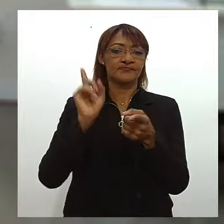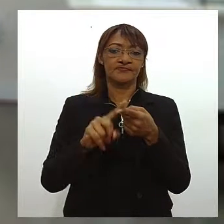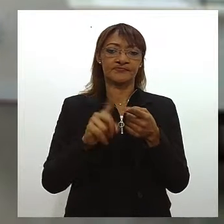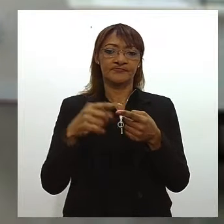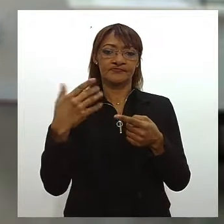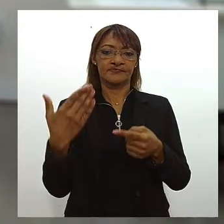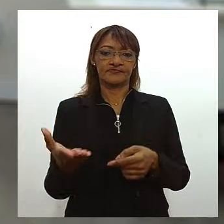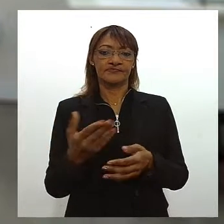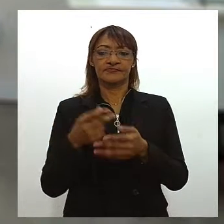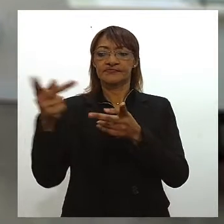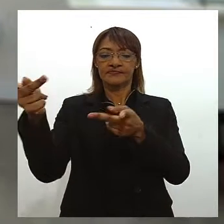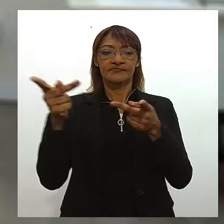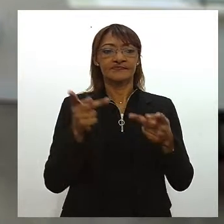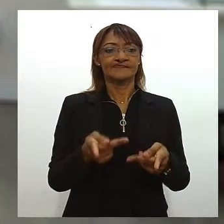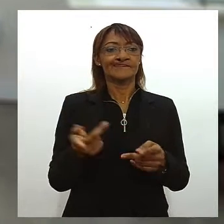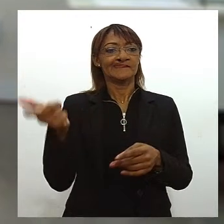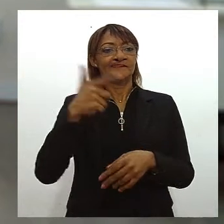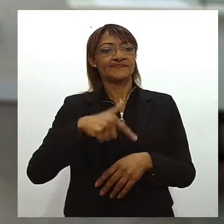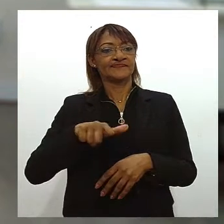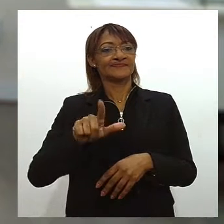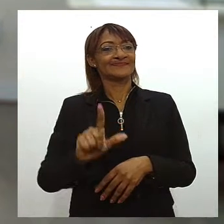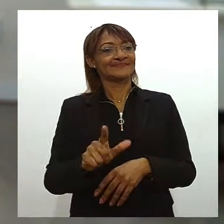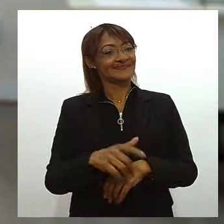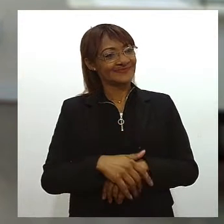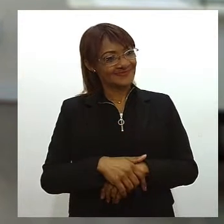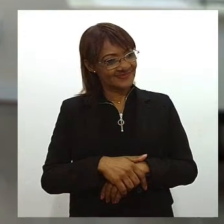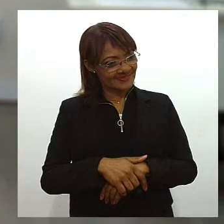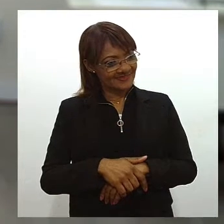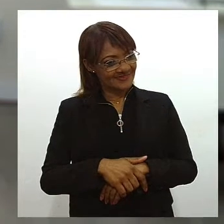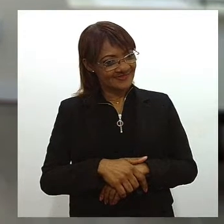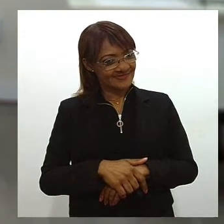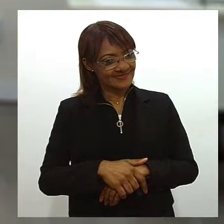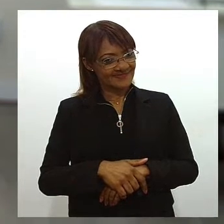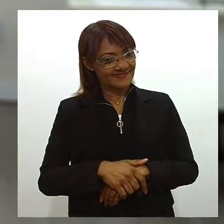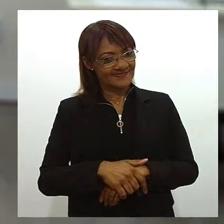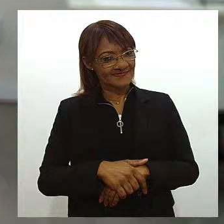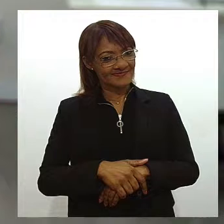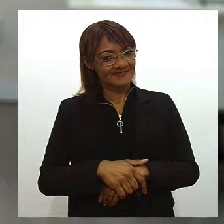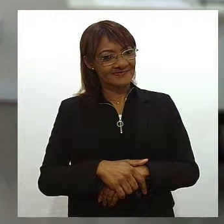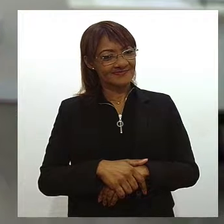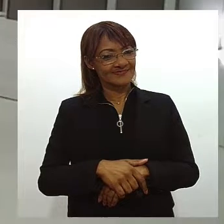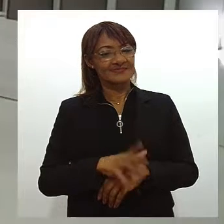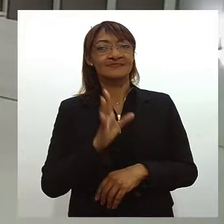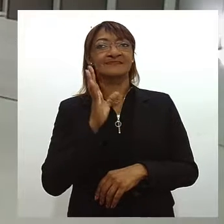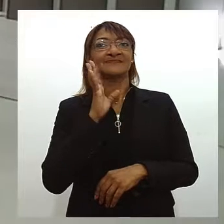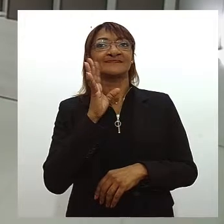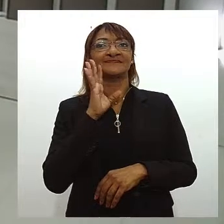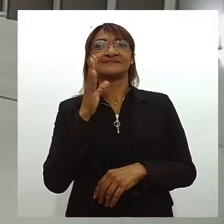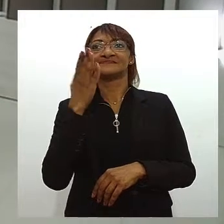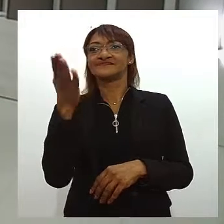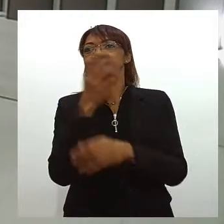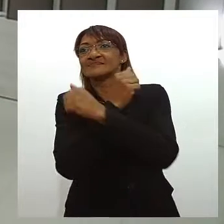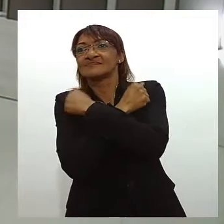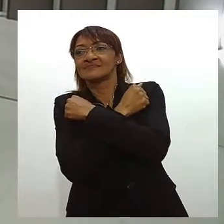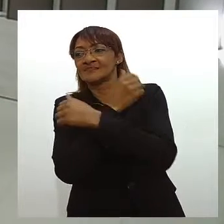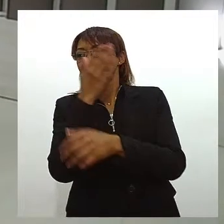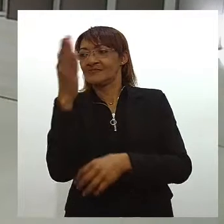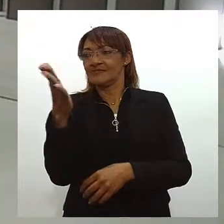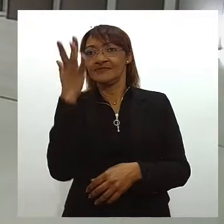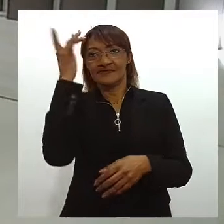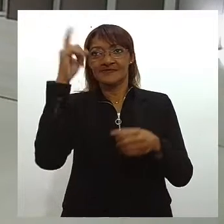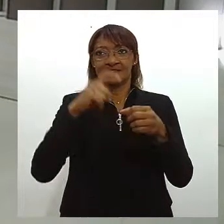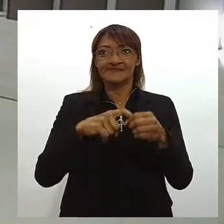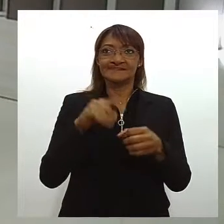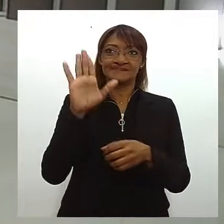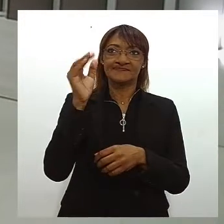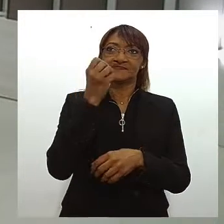convido novamente para conferir lá o episódio novo do Fora Conversar, que está muito legal. Bacana, um abraço para você e até amanhã, tá bom, Júnior